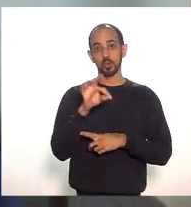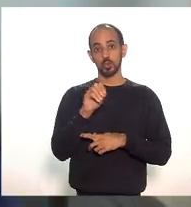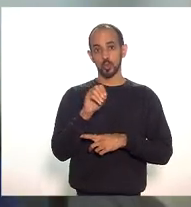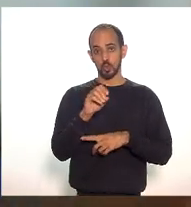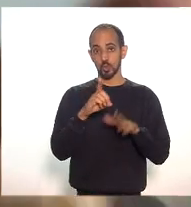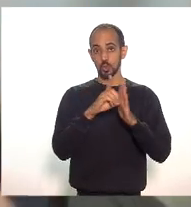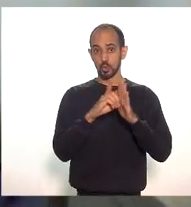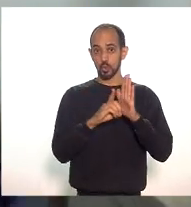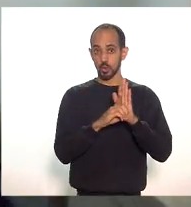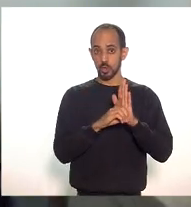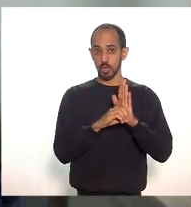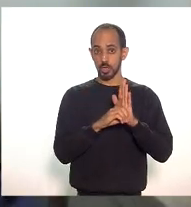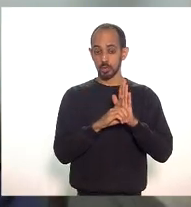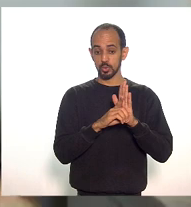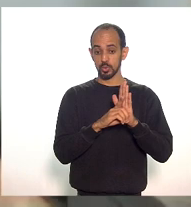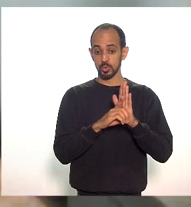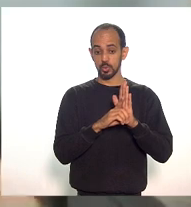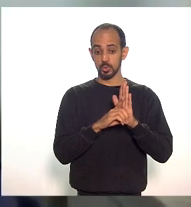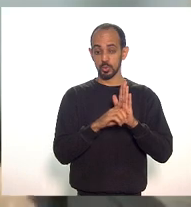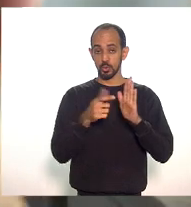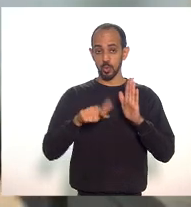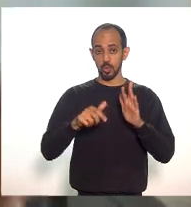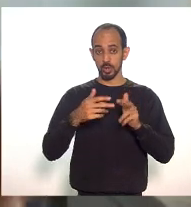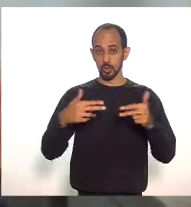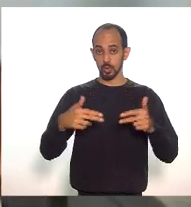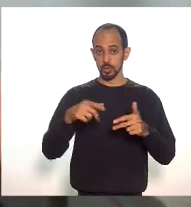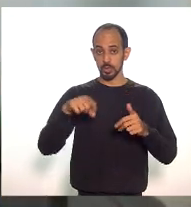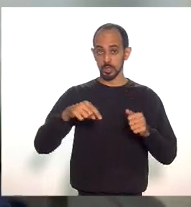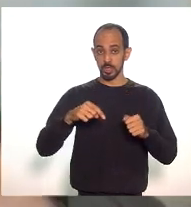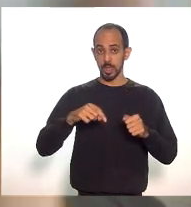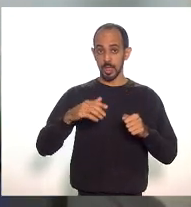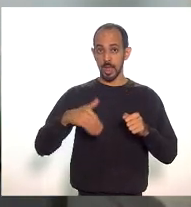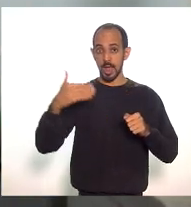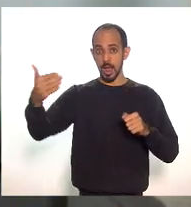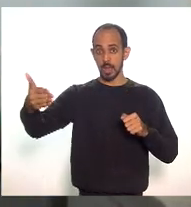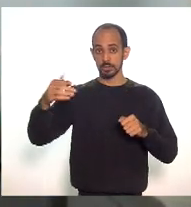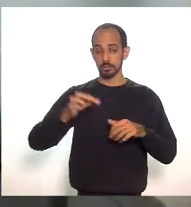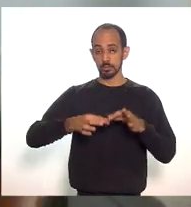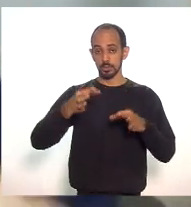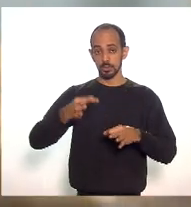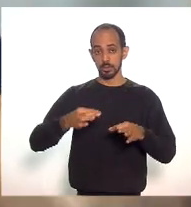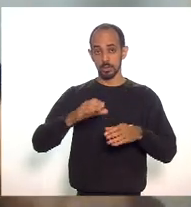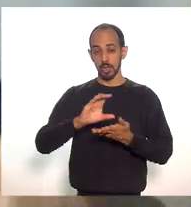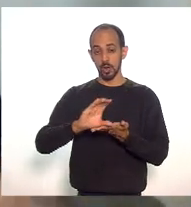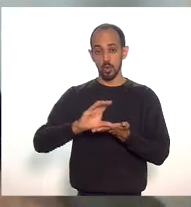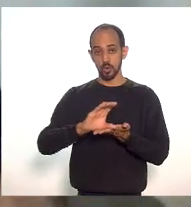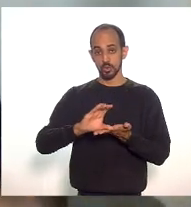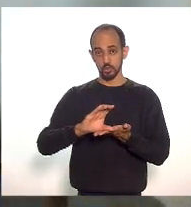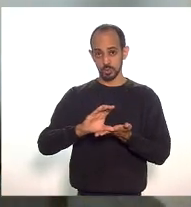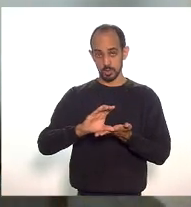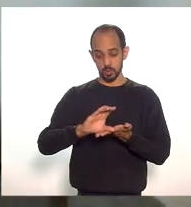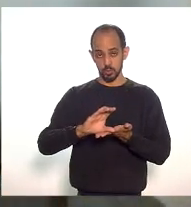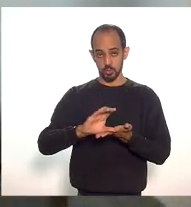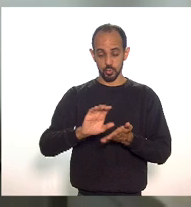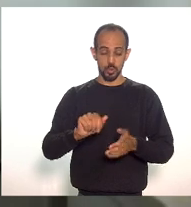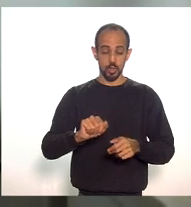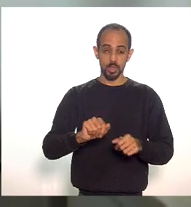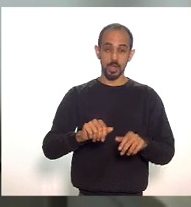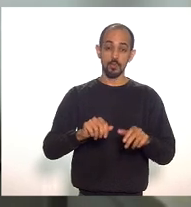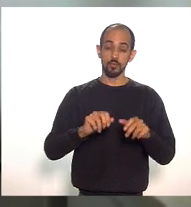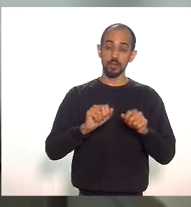que é do mundo ir para constitucional falei porque aí o Parlamento